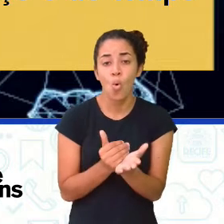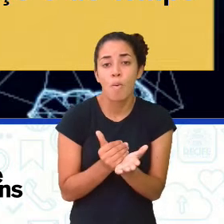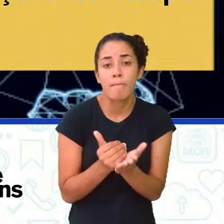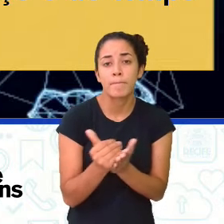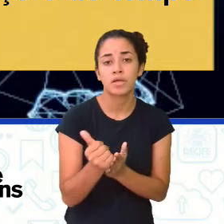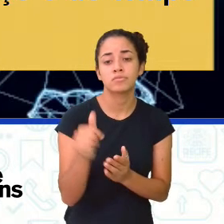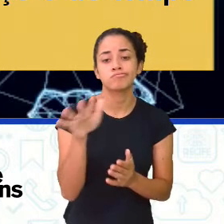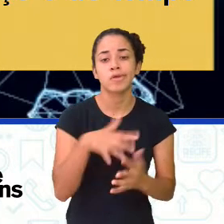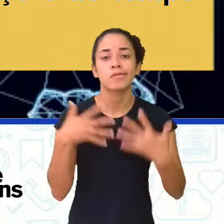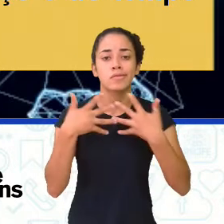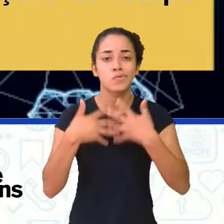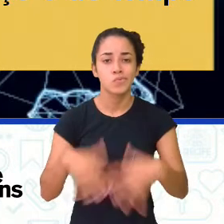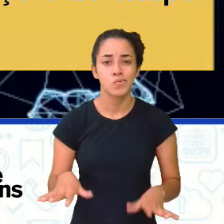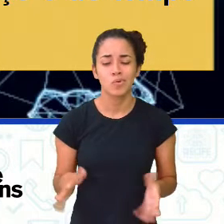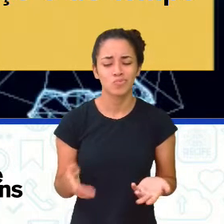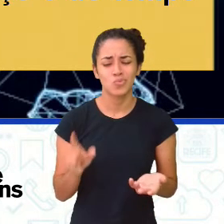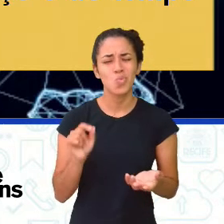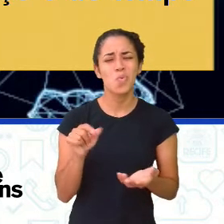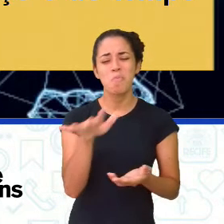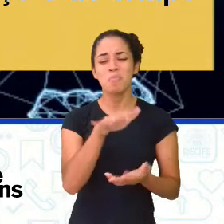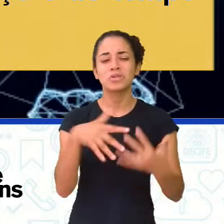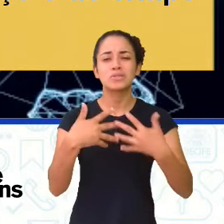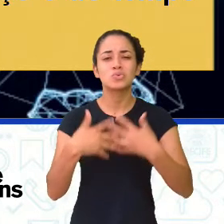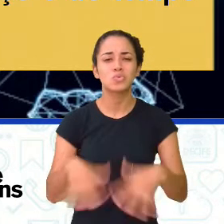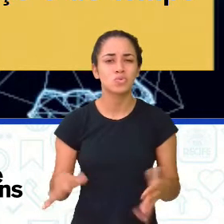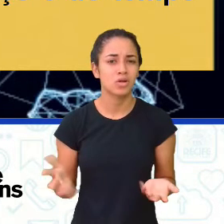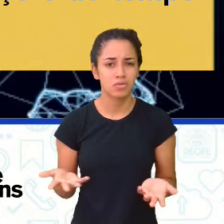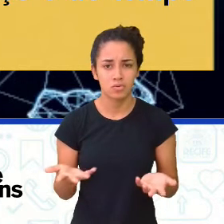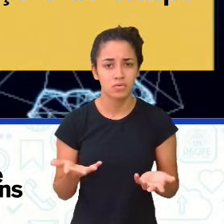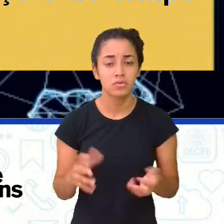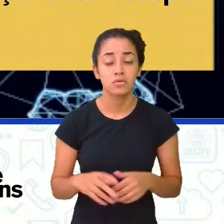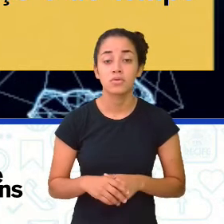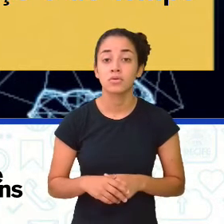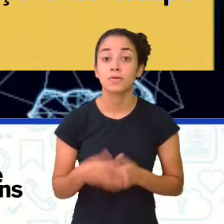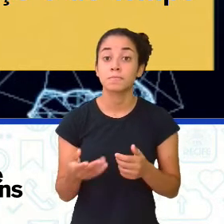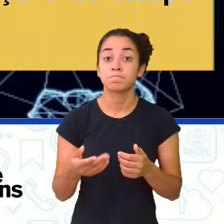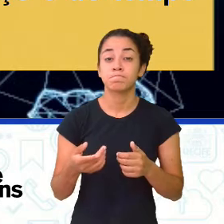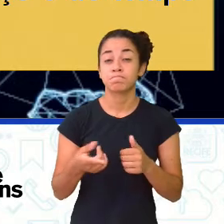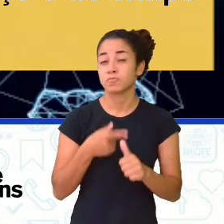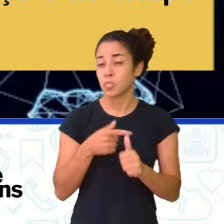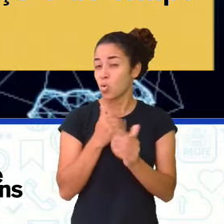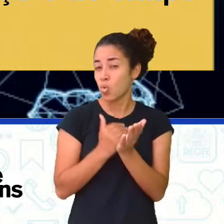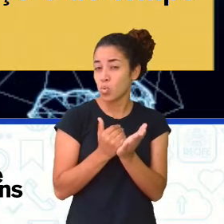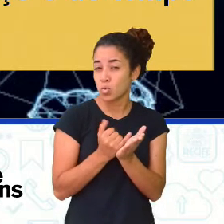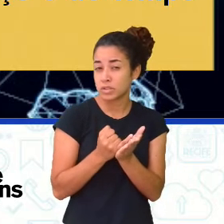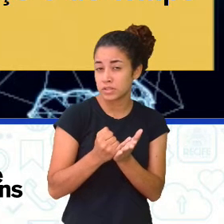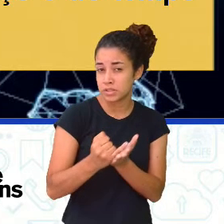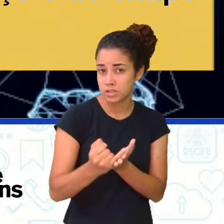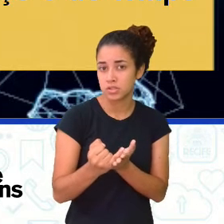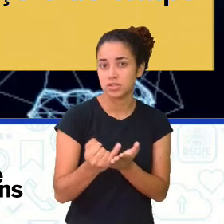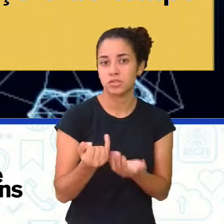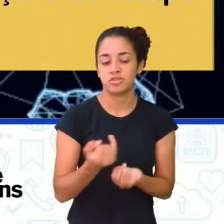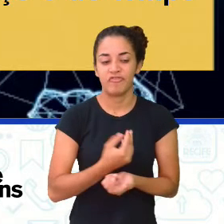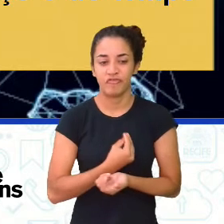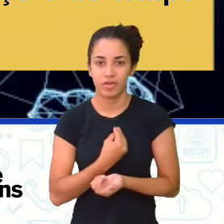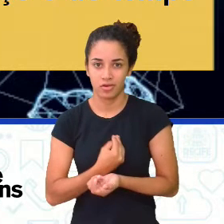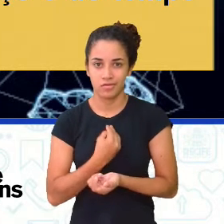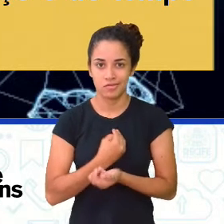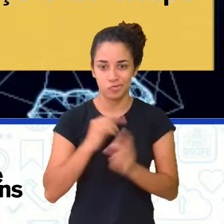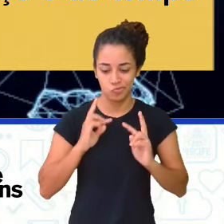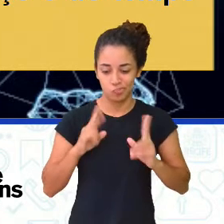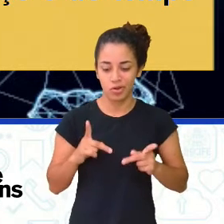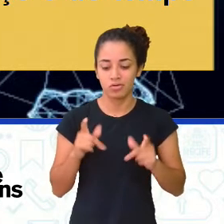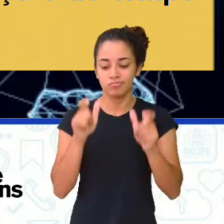natural. Professor, que é o meio natural? A gente tinha aqui, né, logo no início da vida humana, os